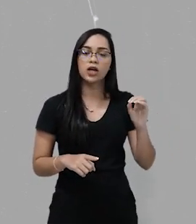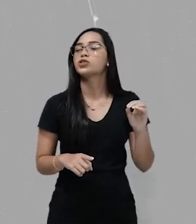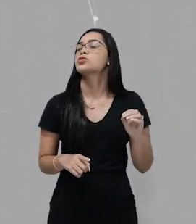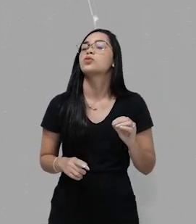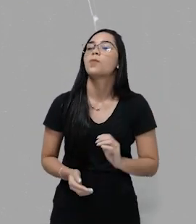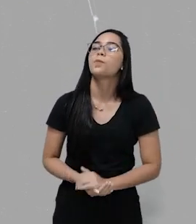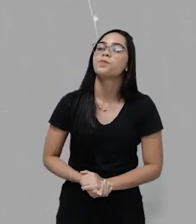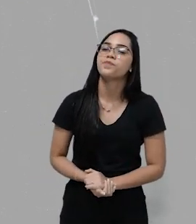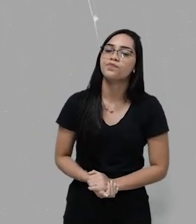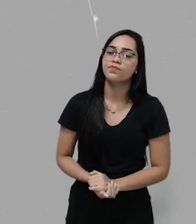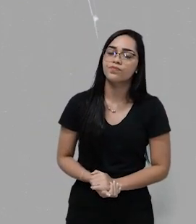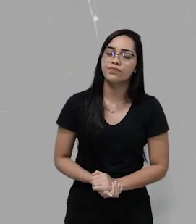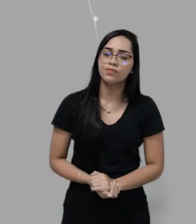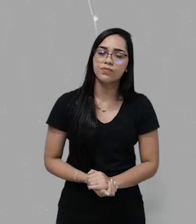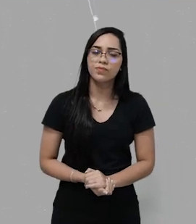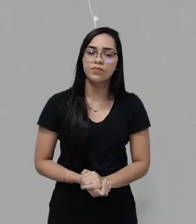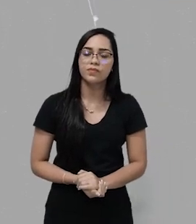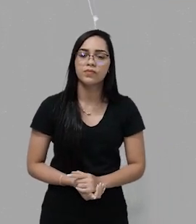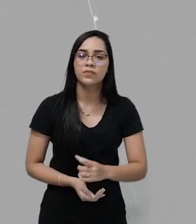Drama,